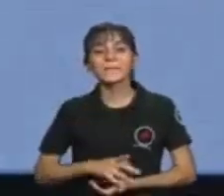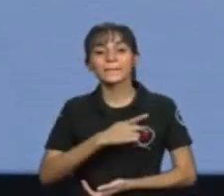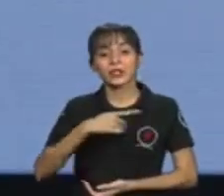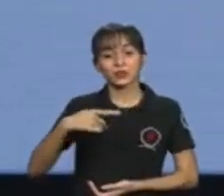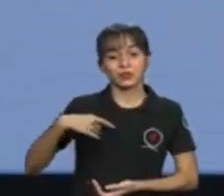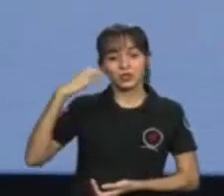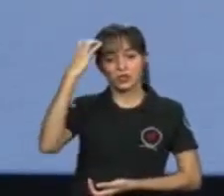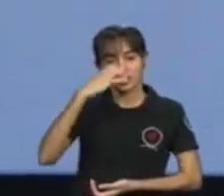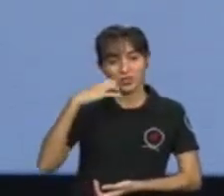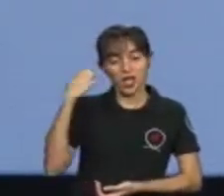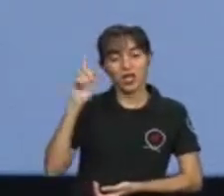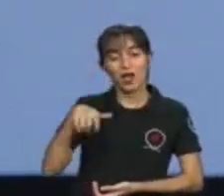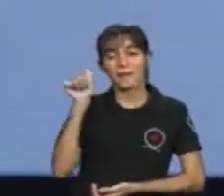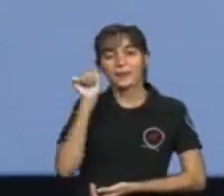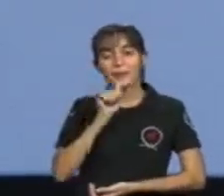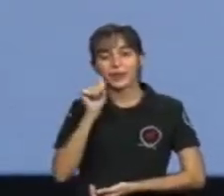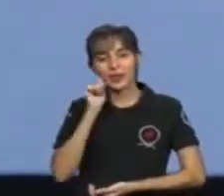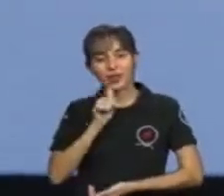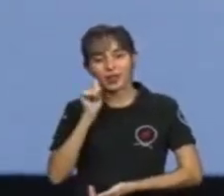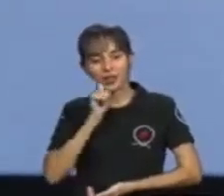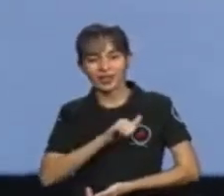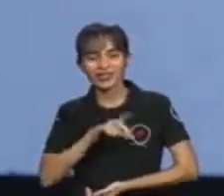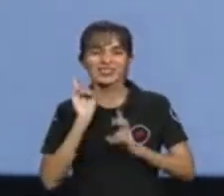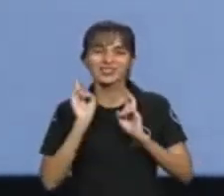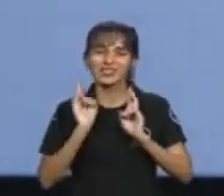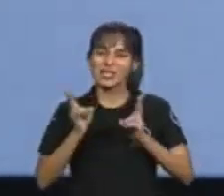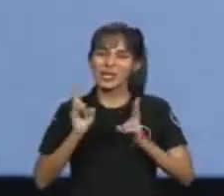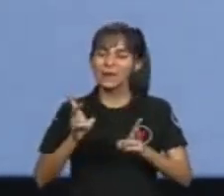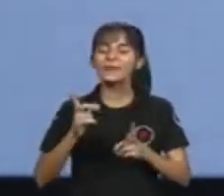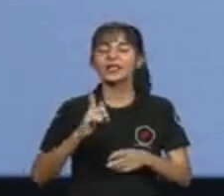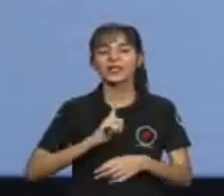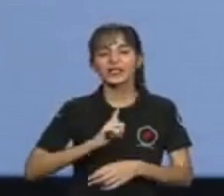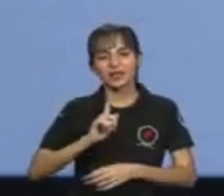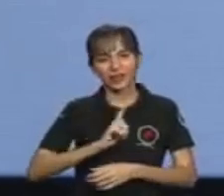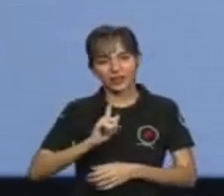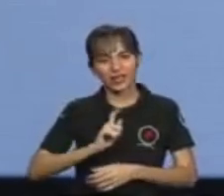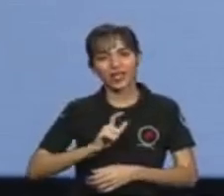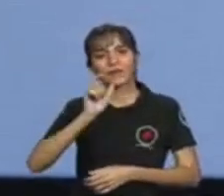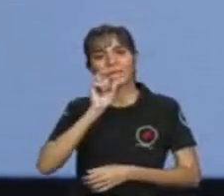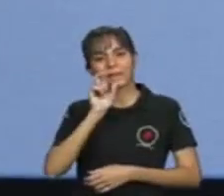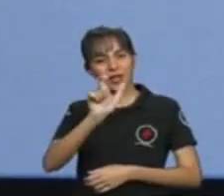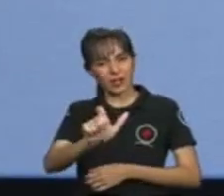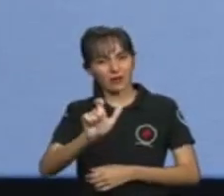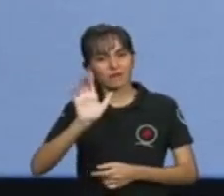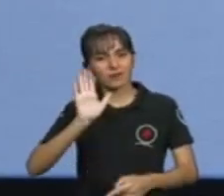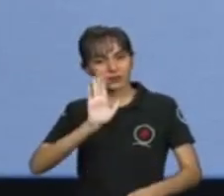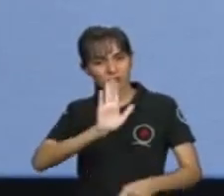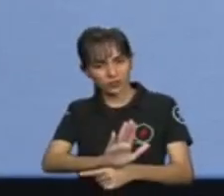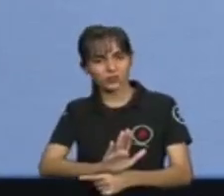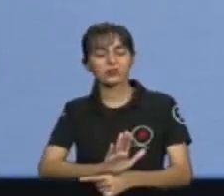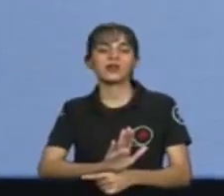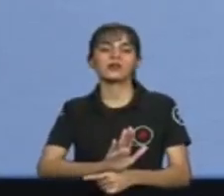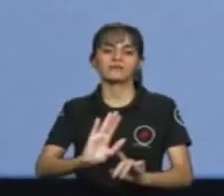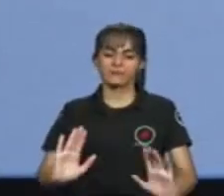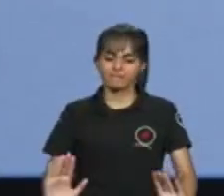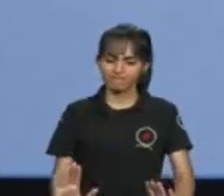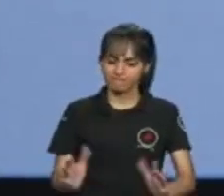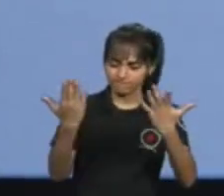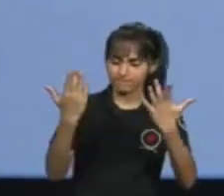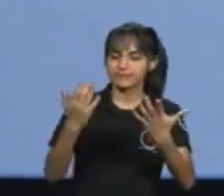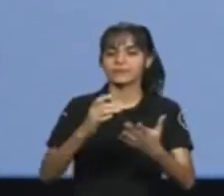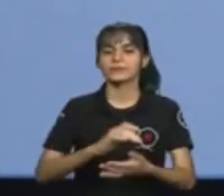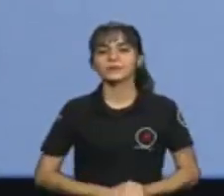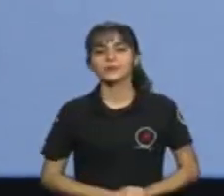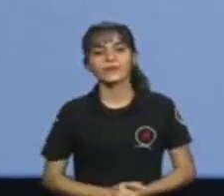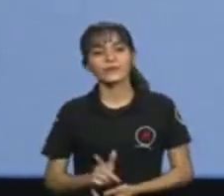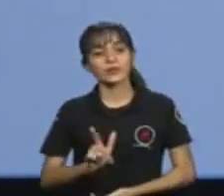é uma mulher que sempre tem uma palavra para nos ajudar, para nos levantar.